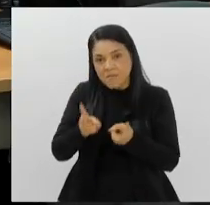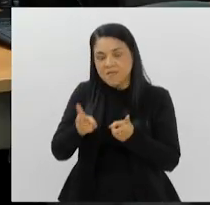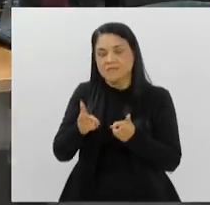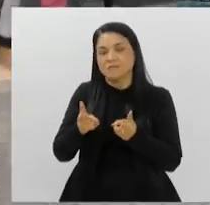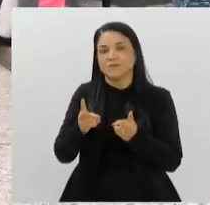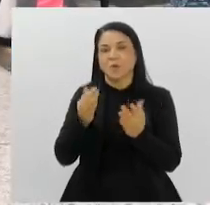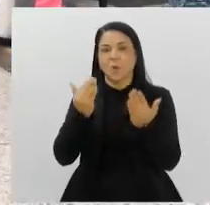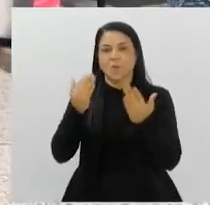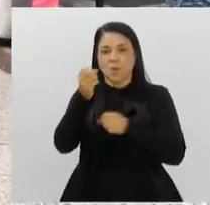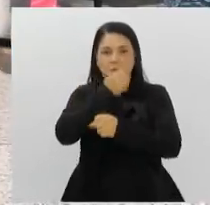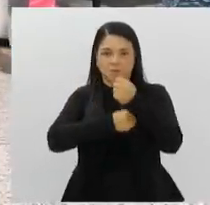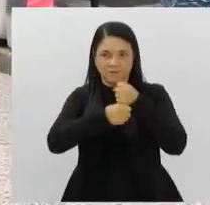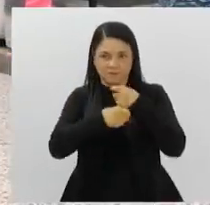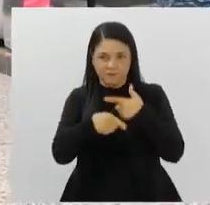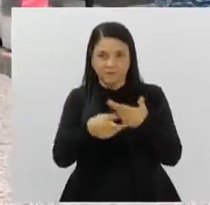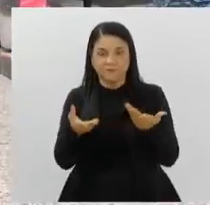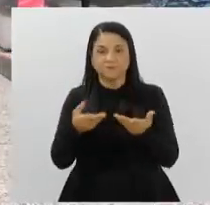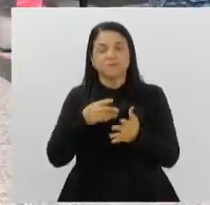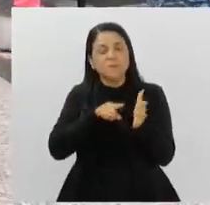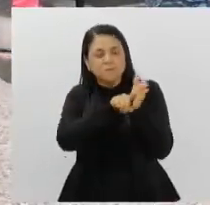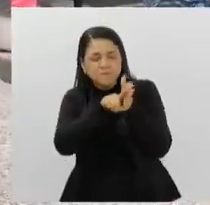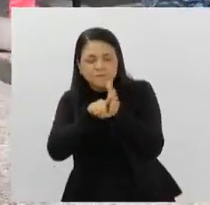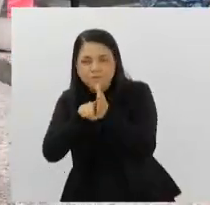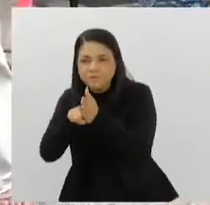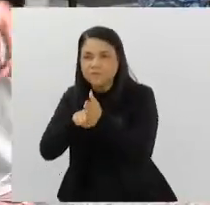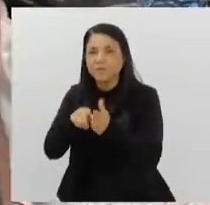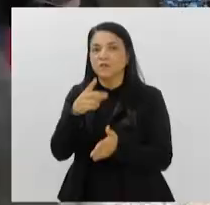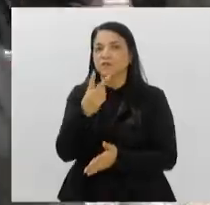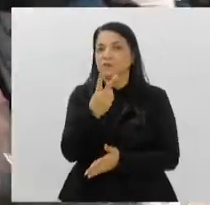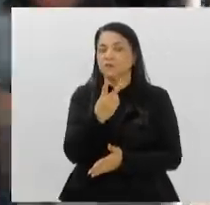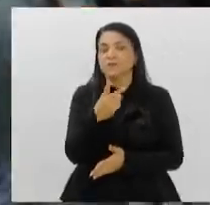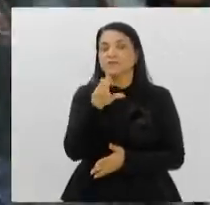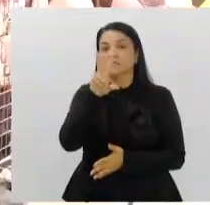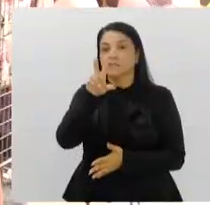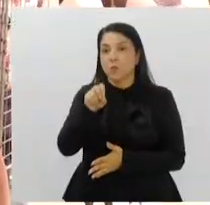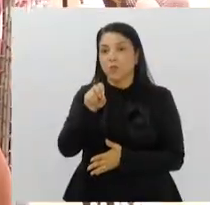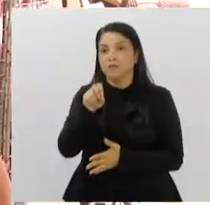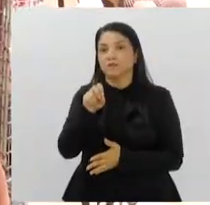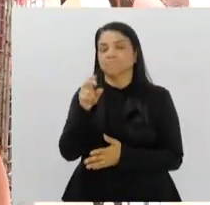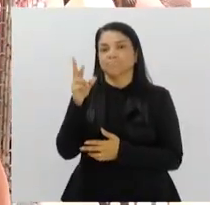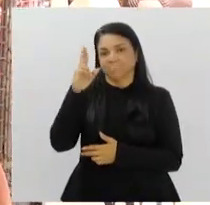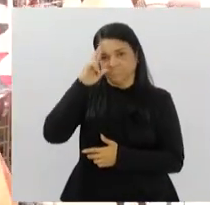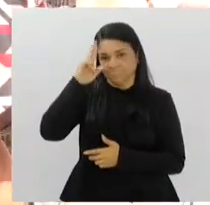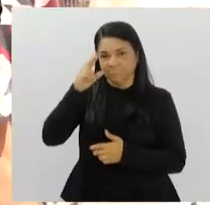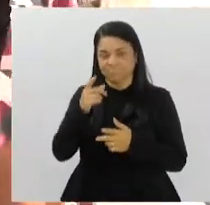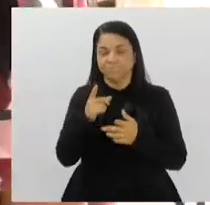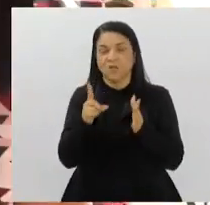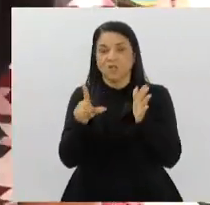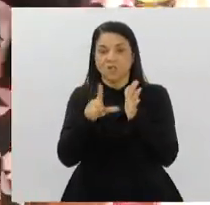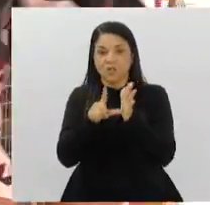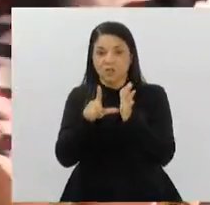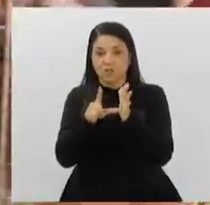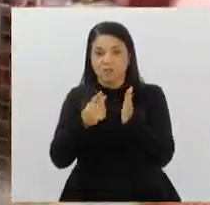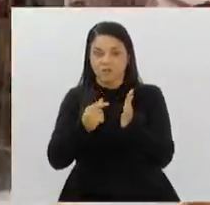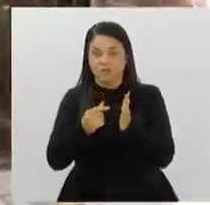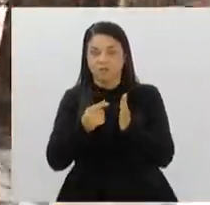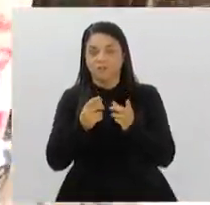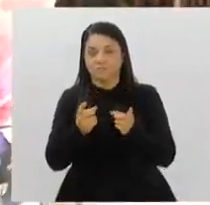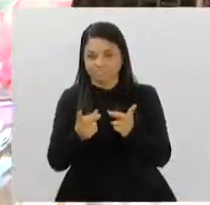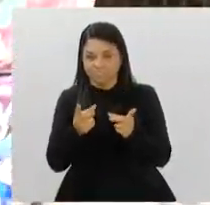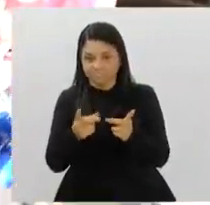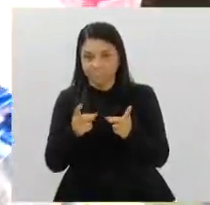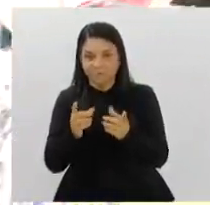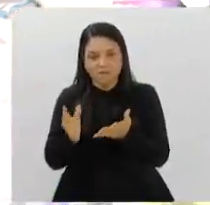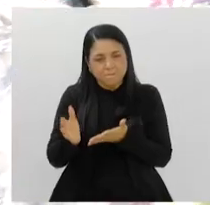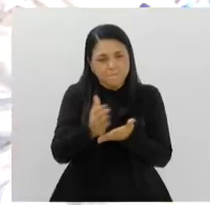passado. Pesquisa realizada com 250 lojistas pelo Clube de Diretores Lojistas do Rio de Janeiro